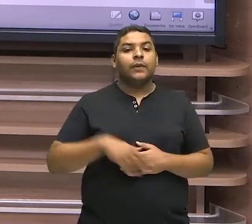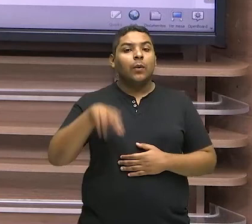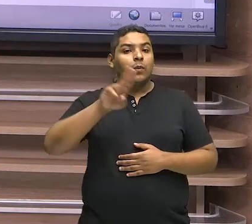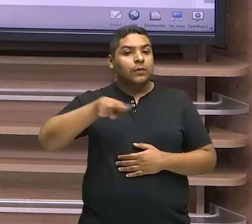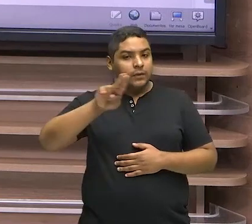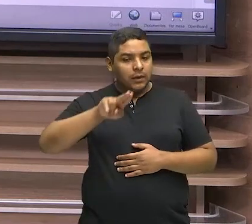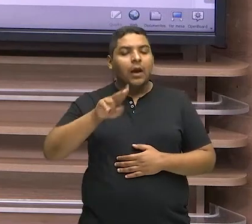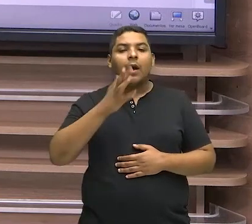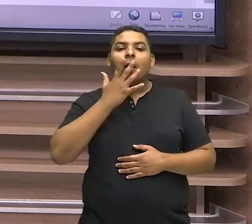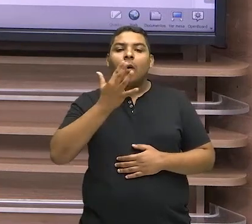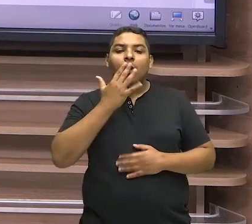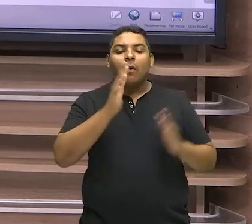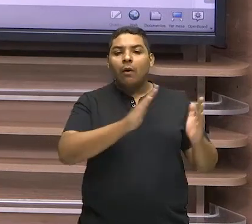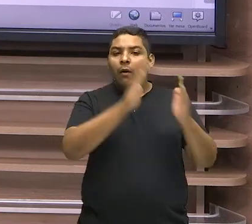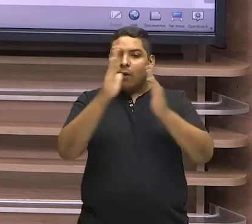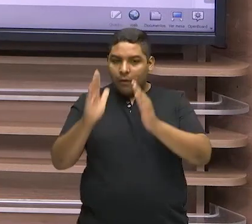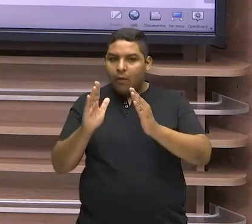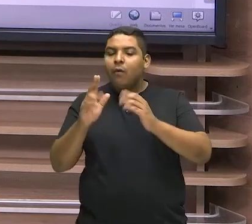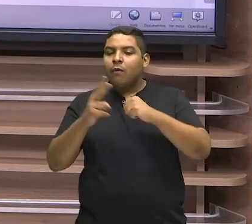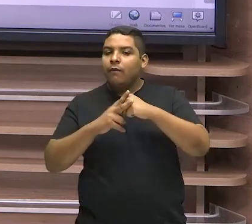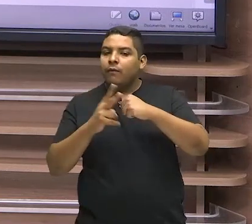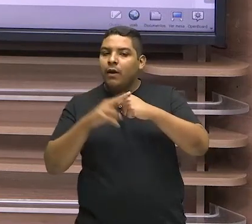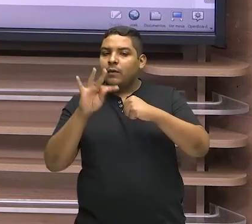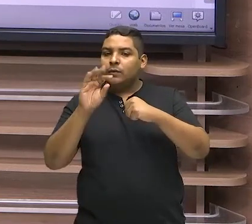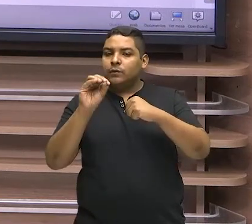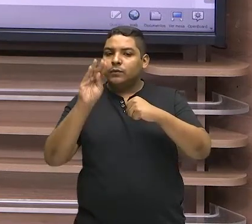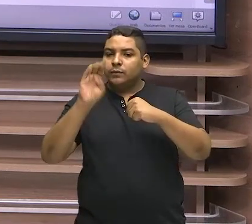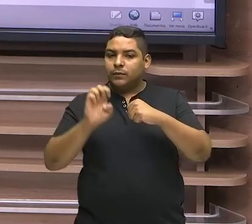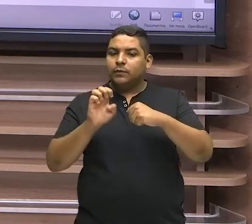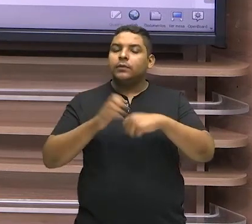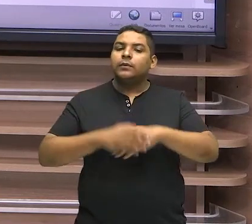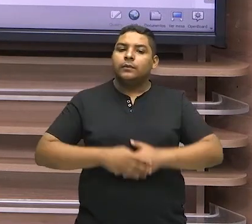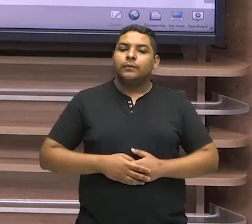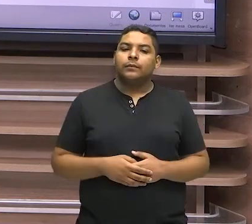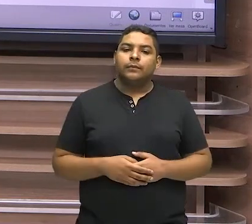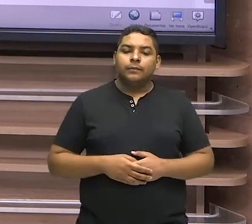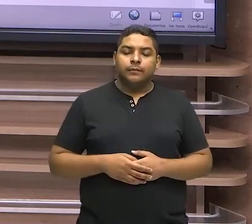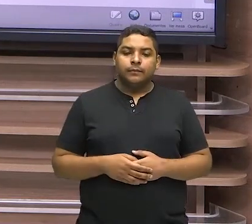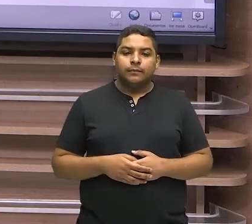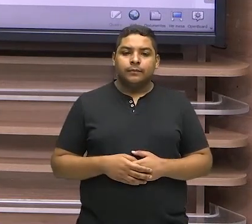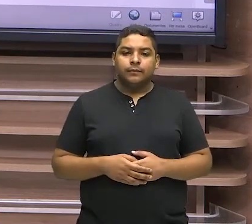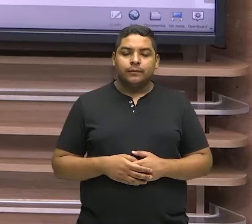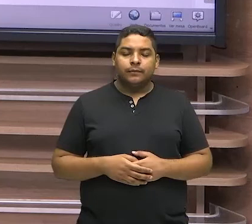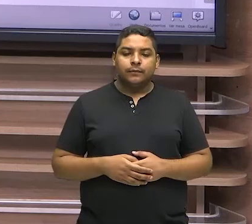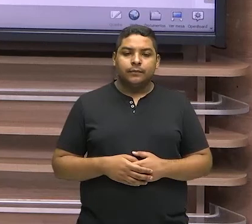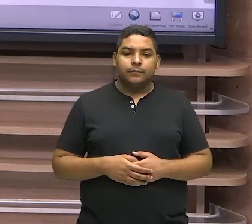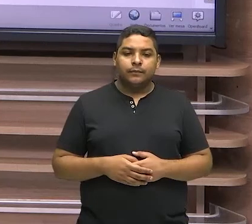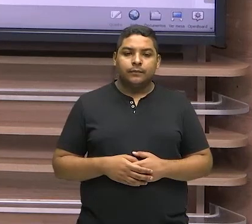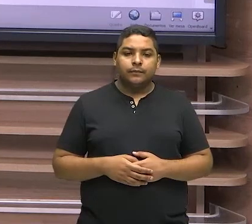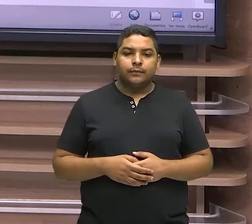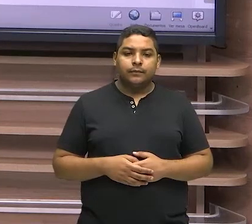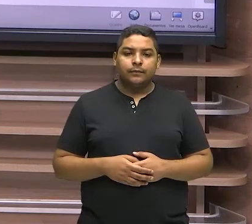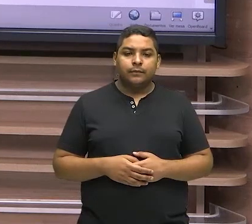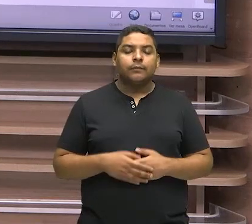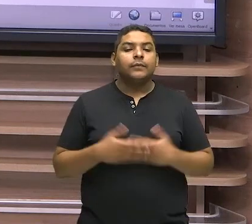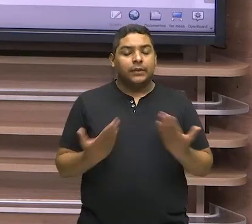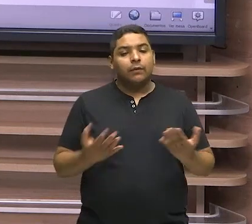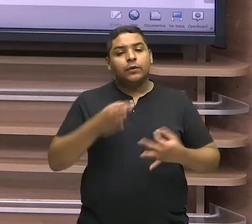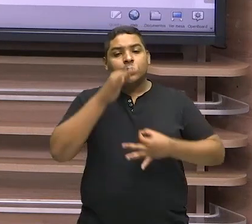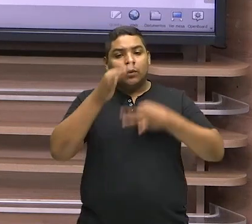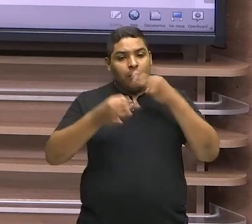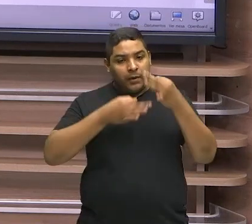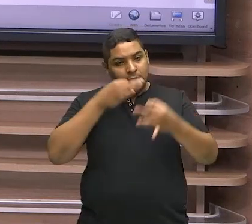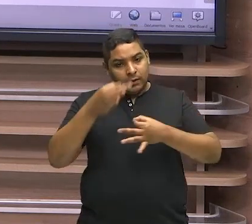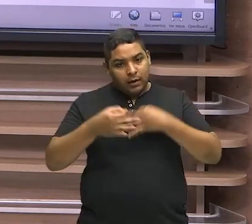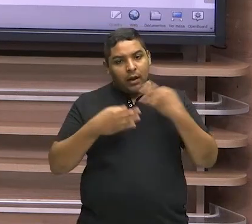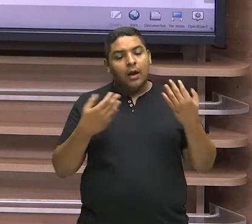Meu vestido é, e ele utilizou a cor lá no final, tudo bem? Bom, people, então esses foram os comentários aqui